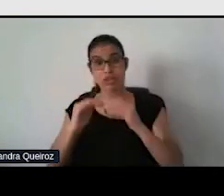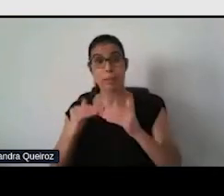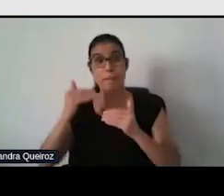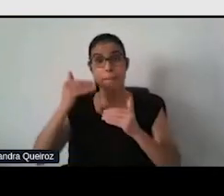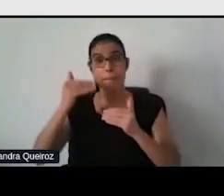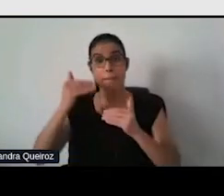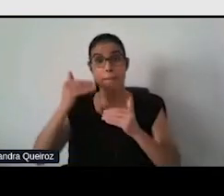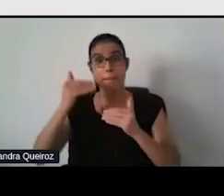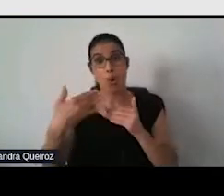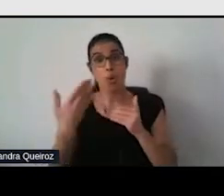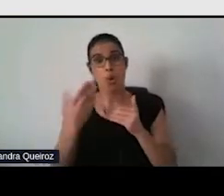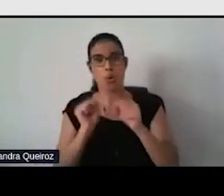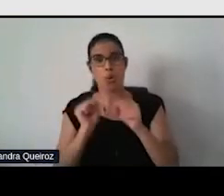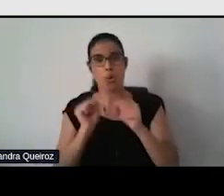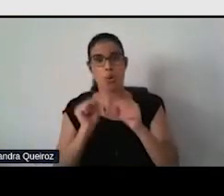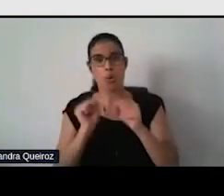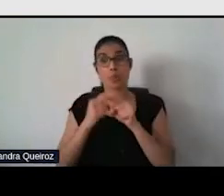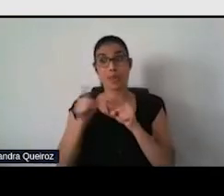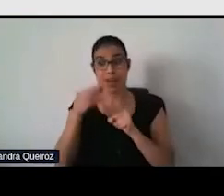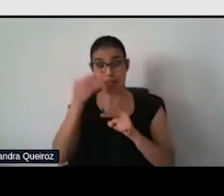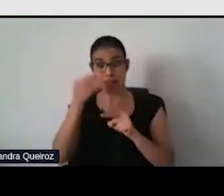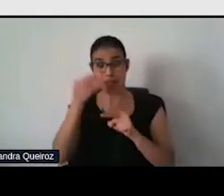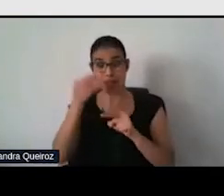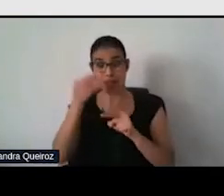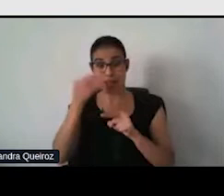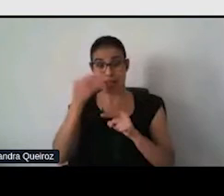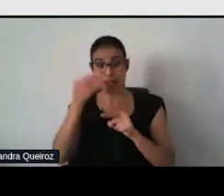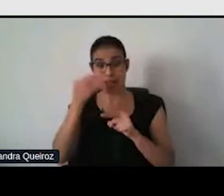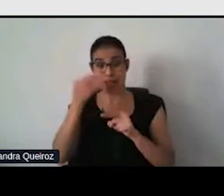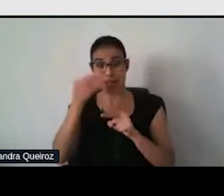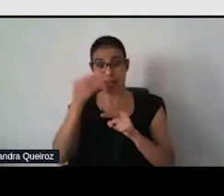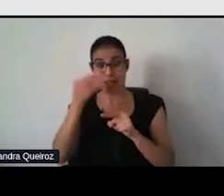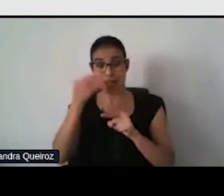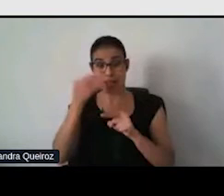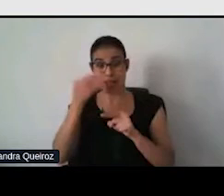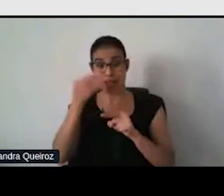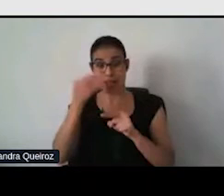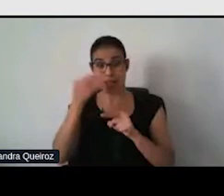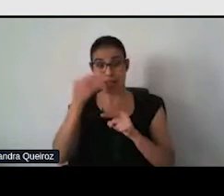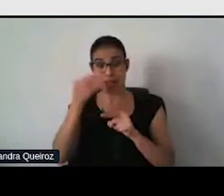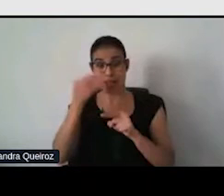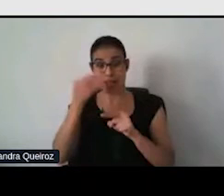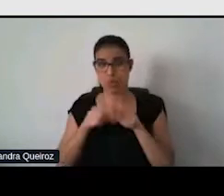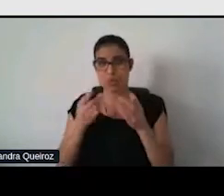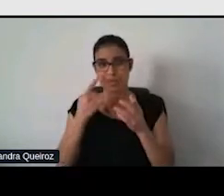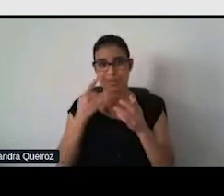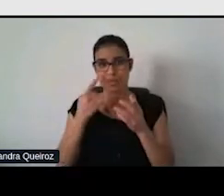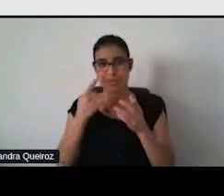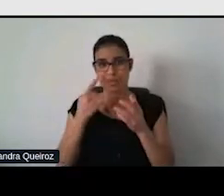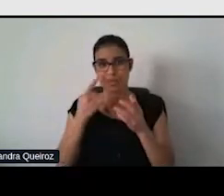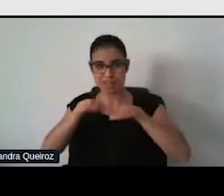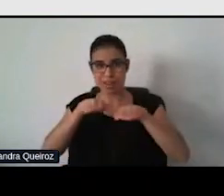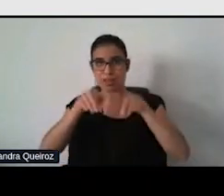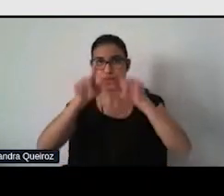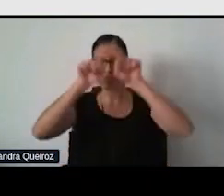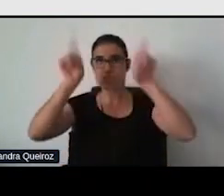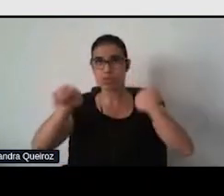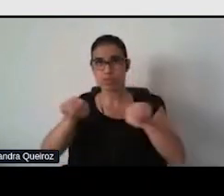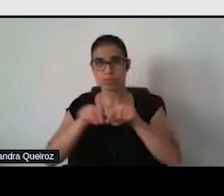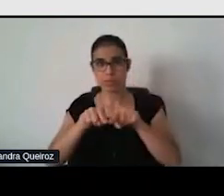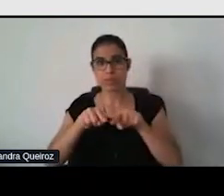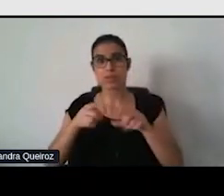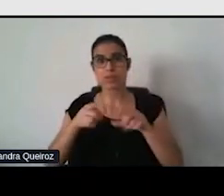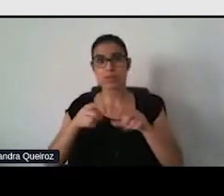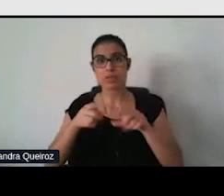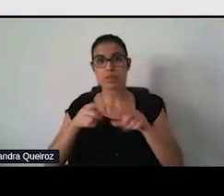parar por ter decorado a posição. Assim como os semáforos para pedestres, que eles têm um ícone que auxilia. Aqui